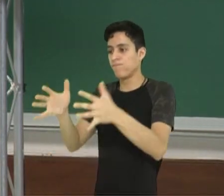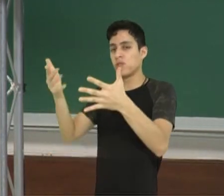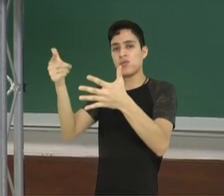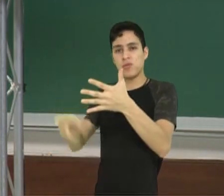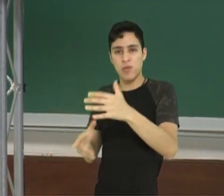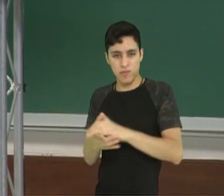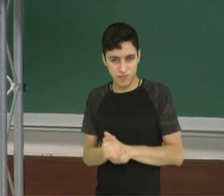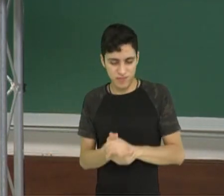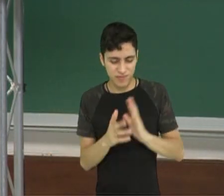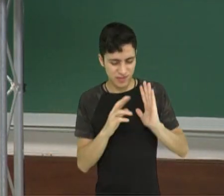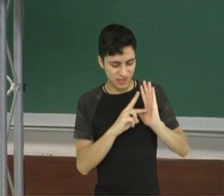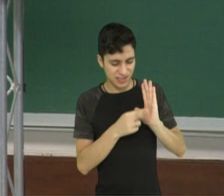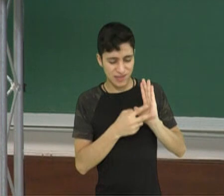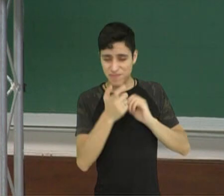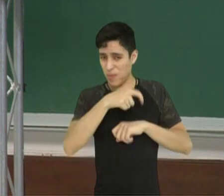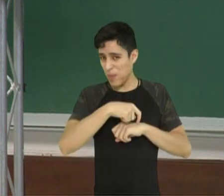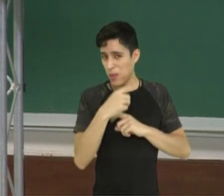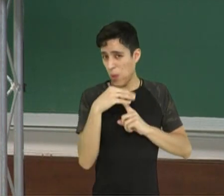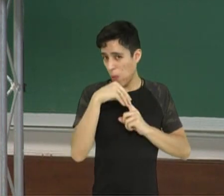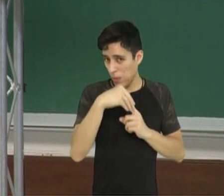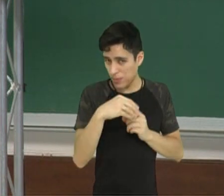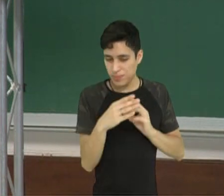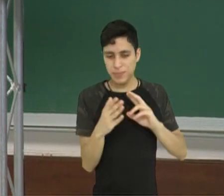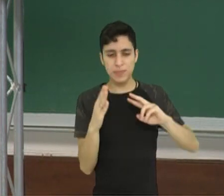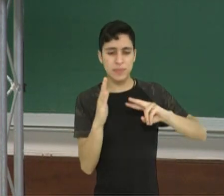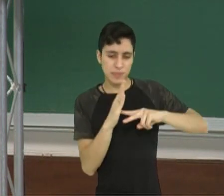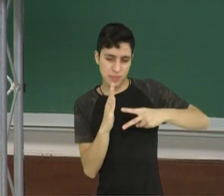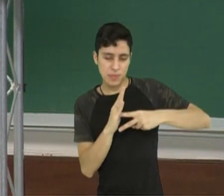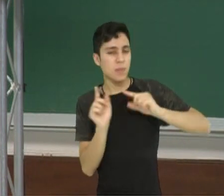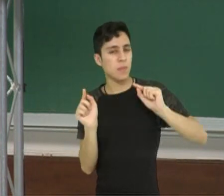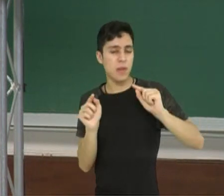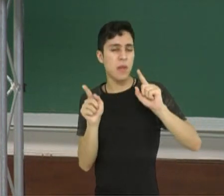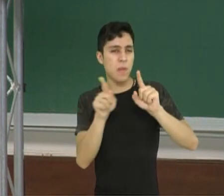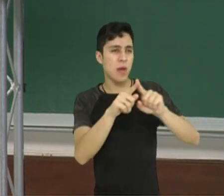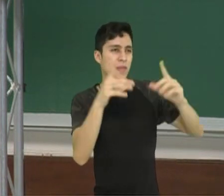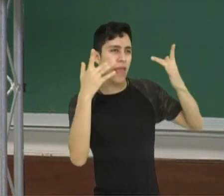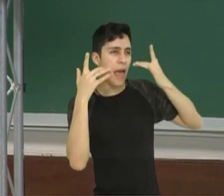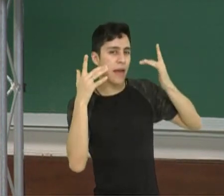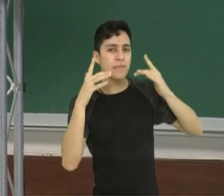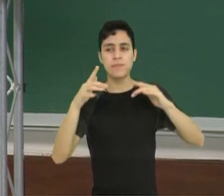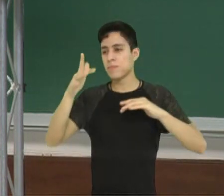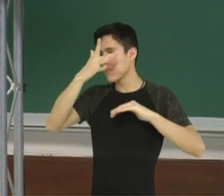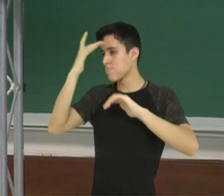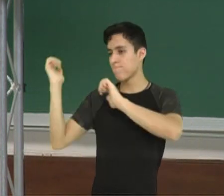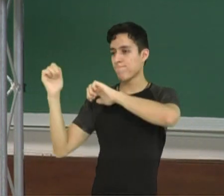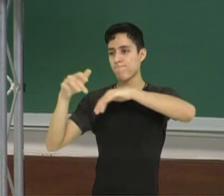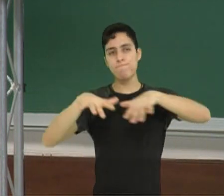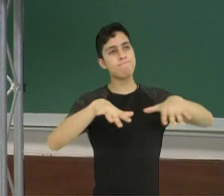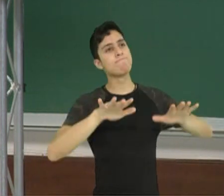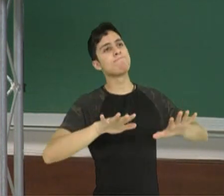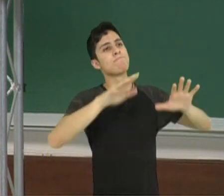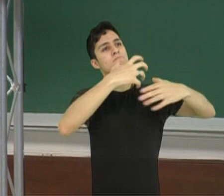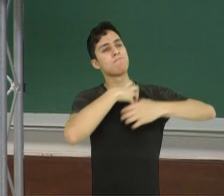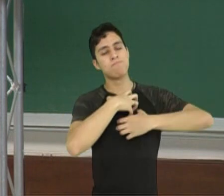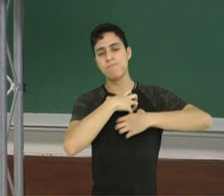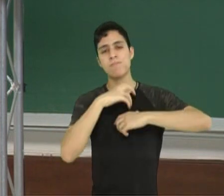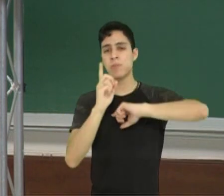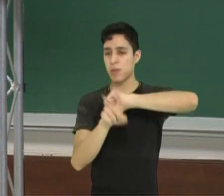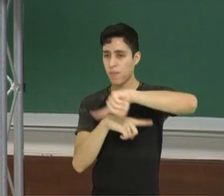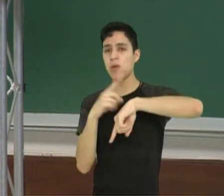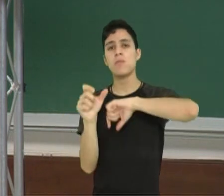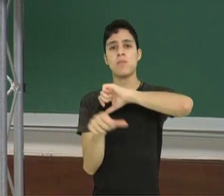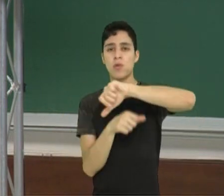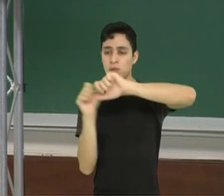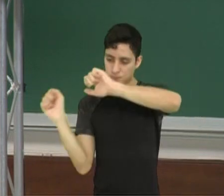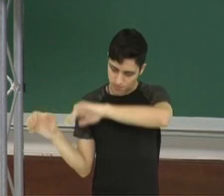único. É como uma apresentação de teatro. O público que assiste uma apresentação vai ser única, vai ser só naquele momento. Por mais que ele assista